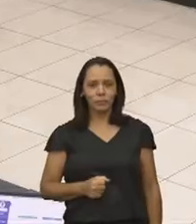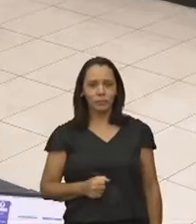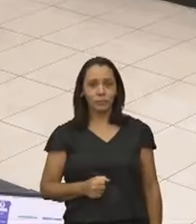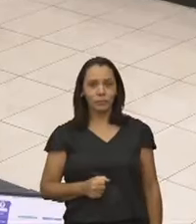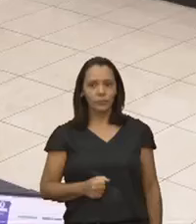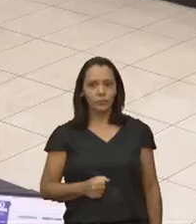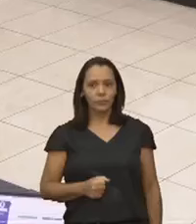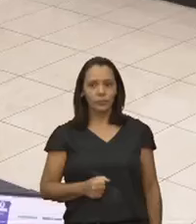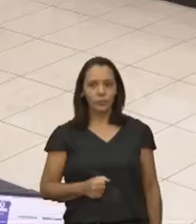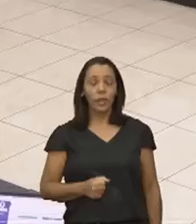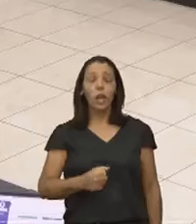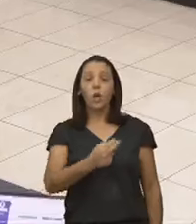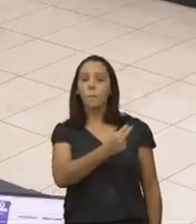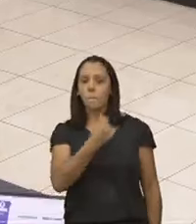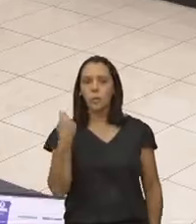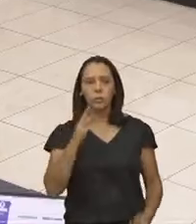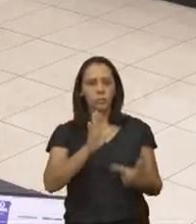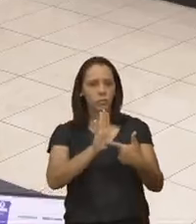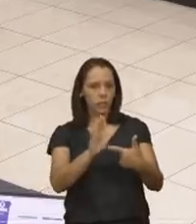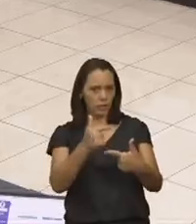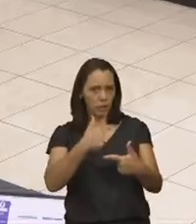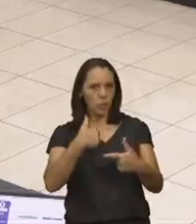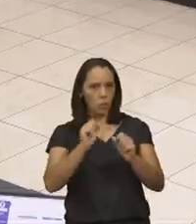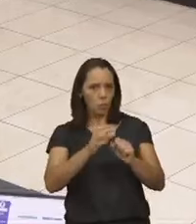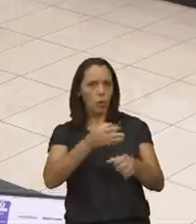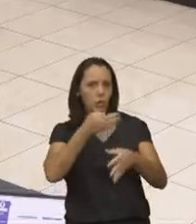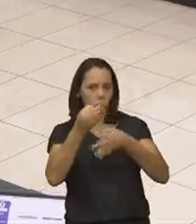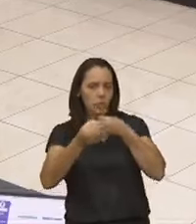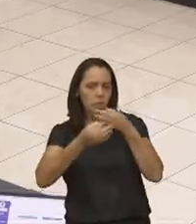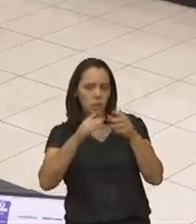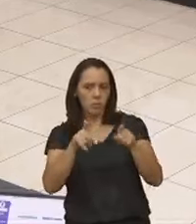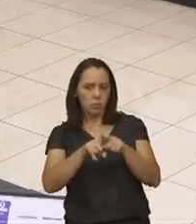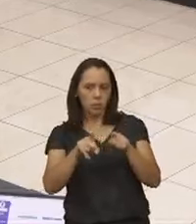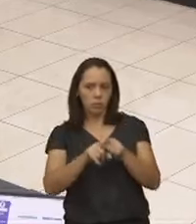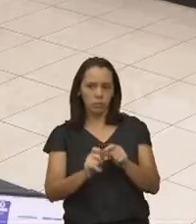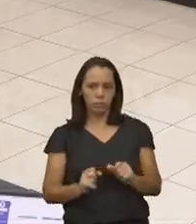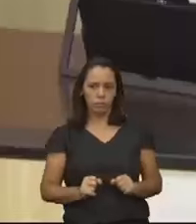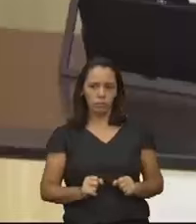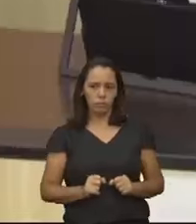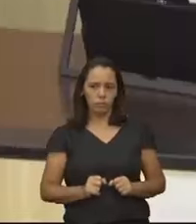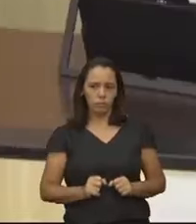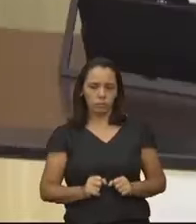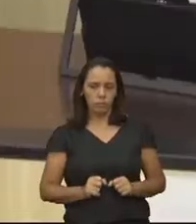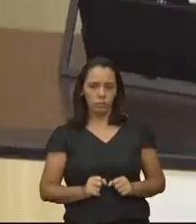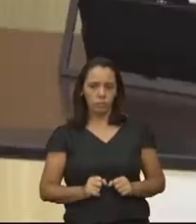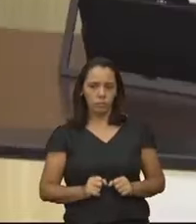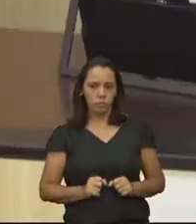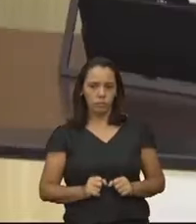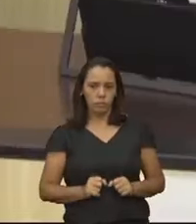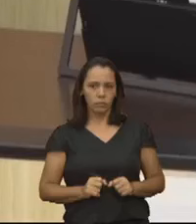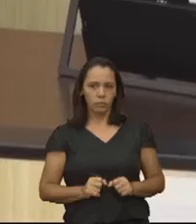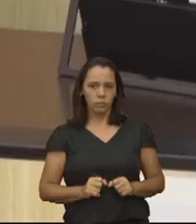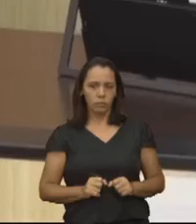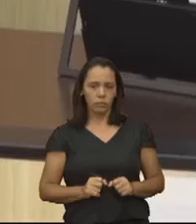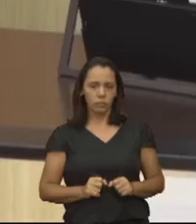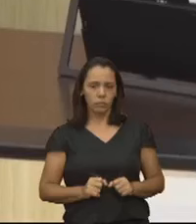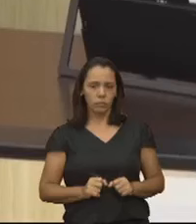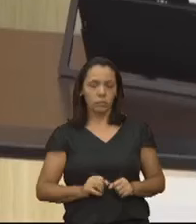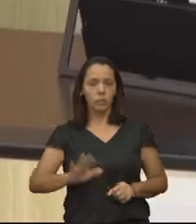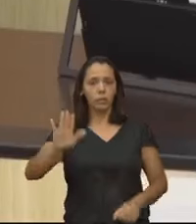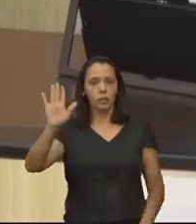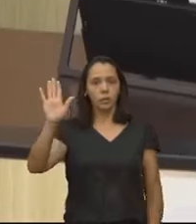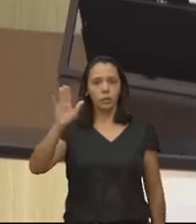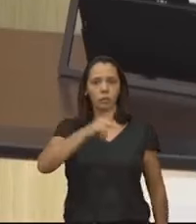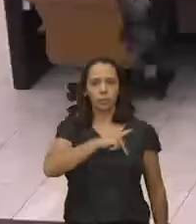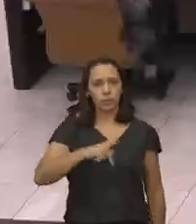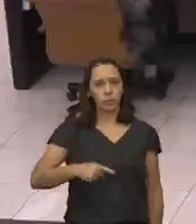Eu fui citado. O senhor, como presidente, precisa manter o decoro. projeto está em votação. Presidente,